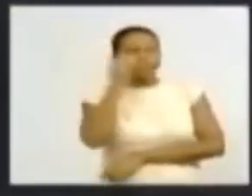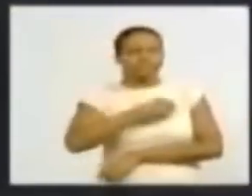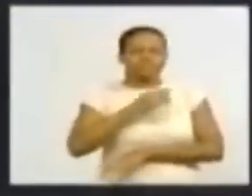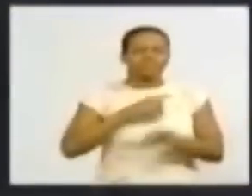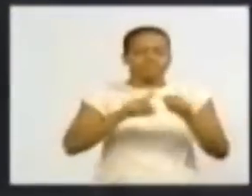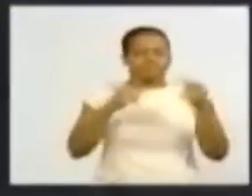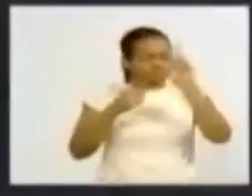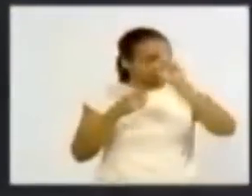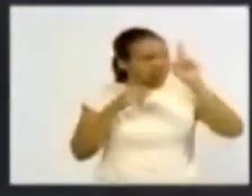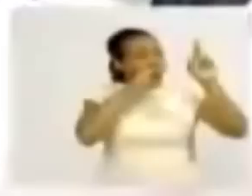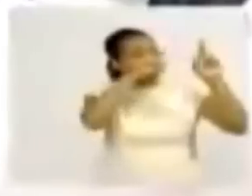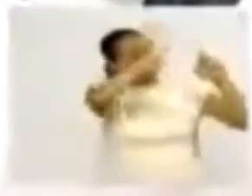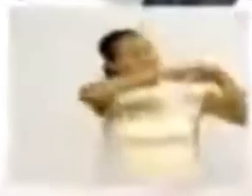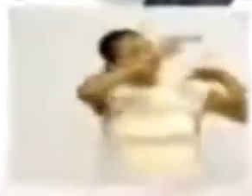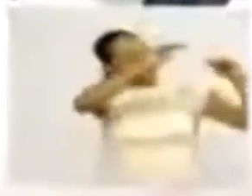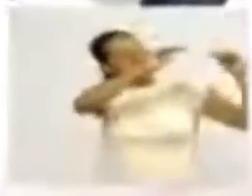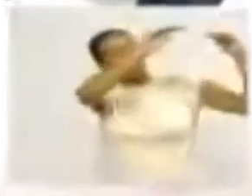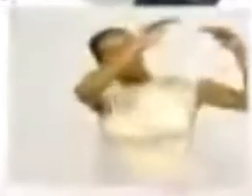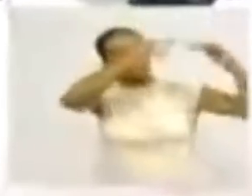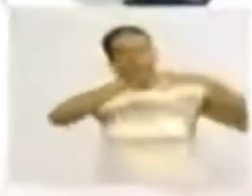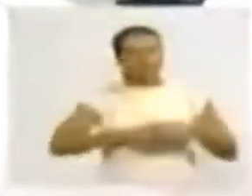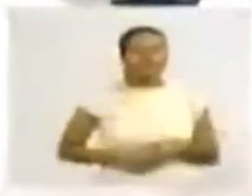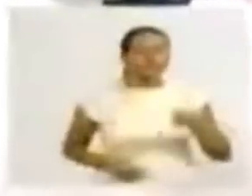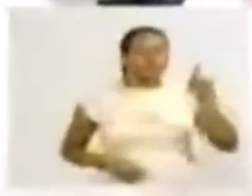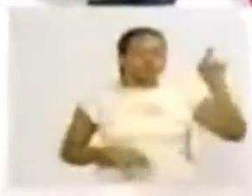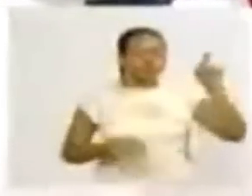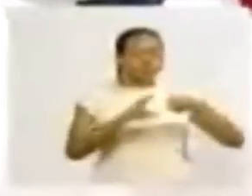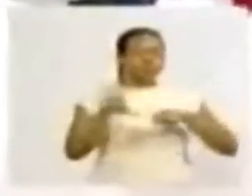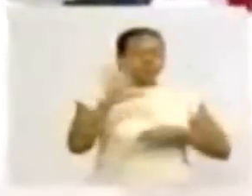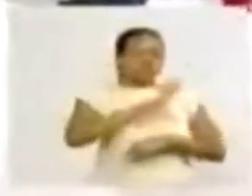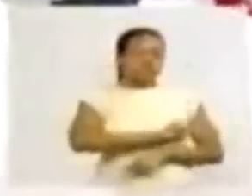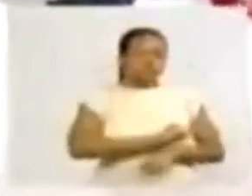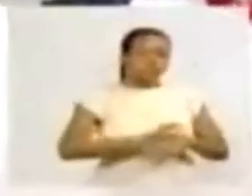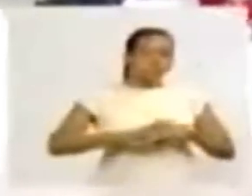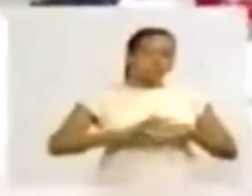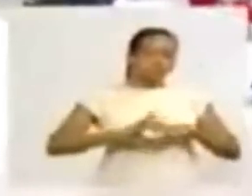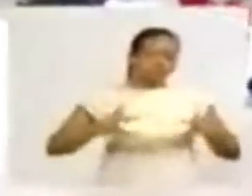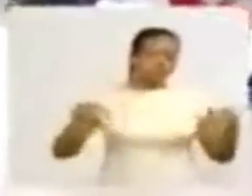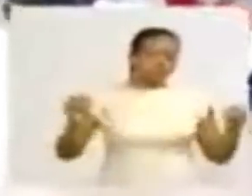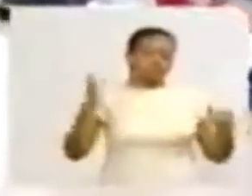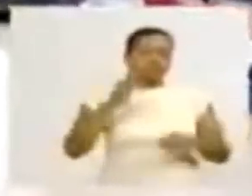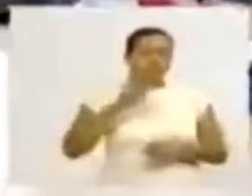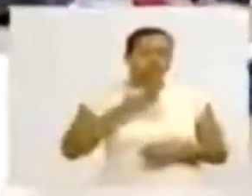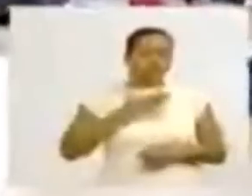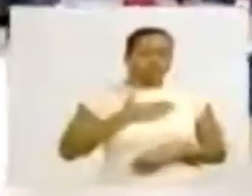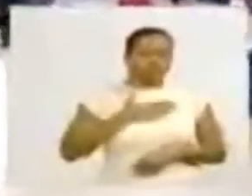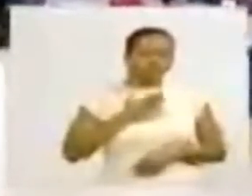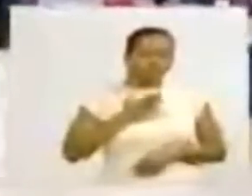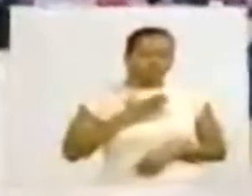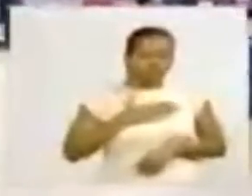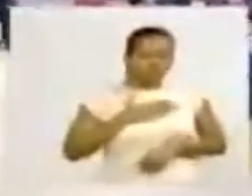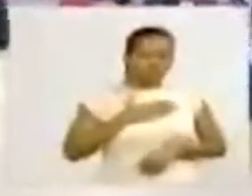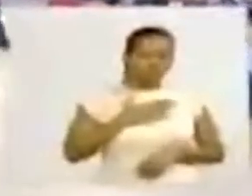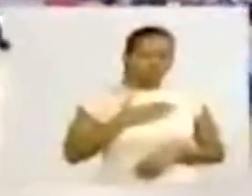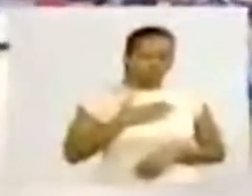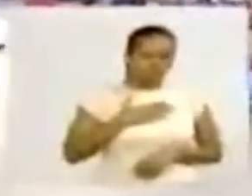pecador, bem mais forte é o meu Senhor, me cura por